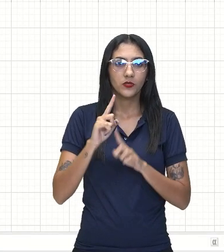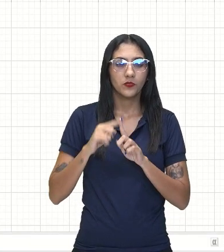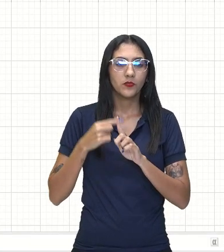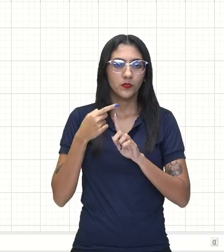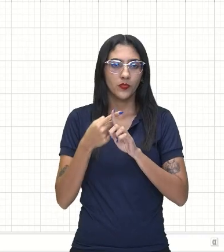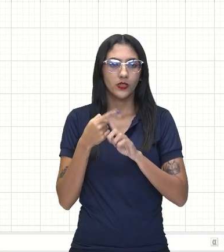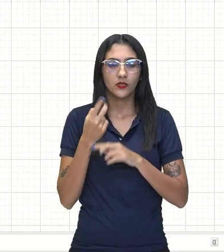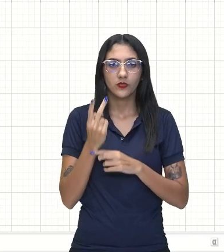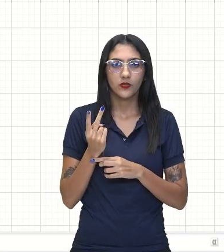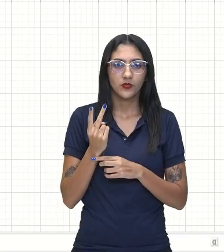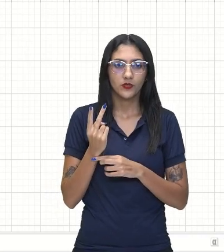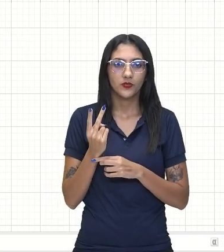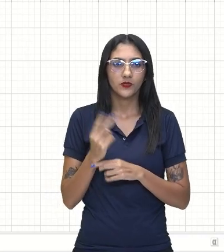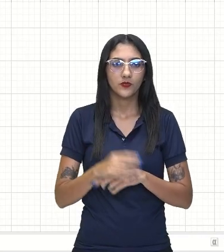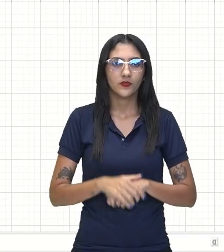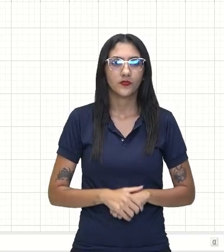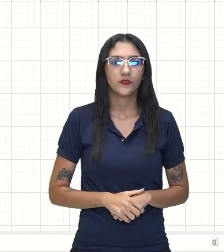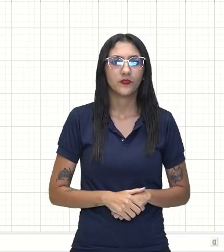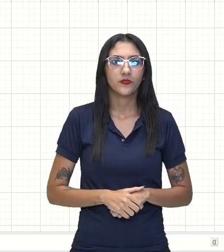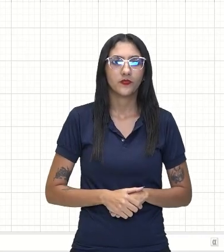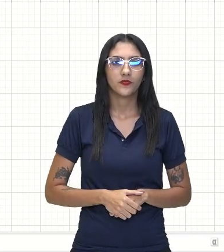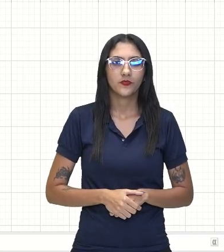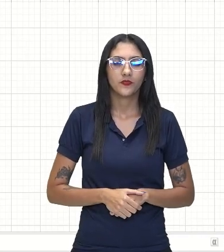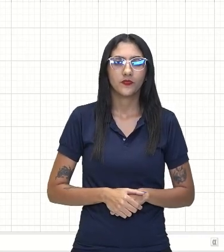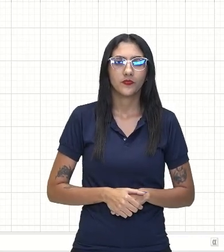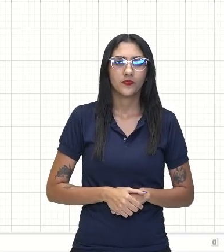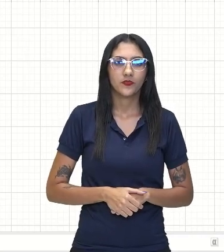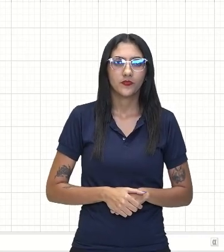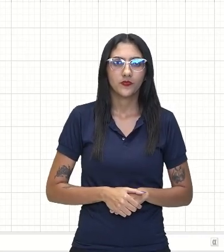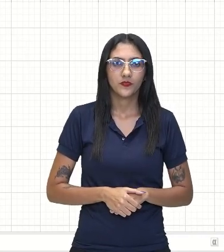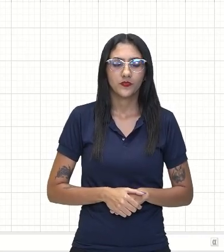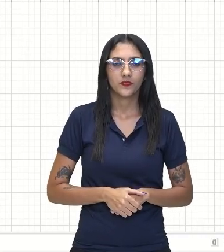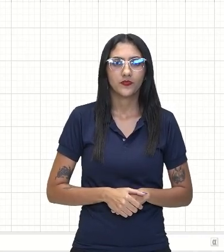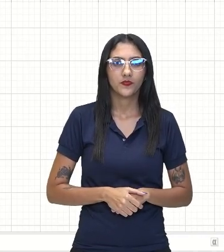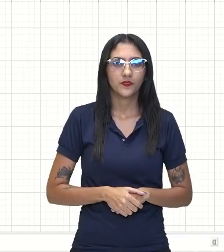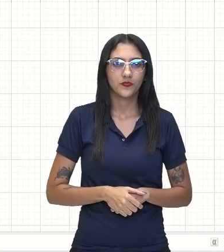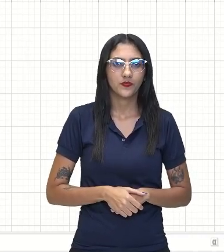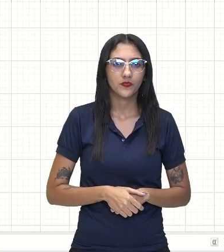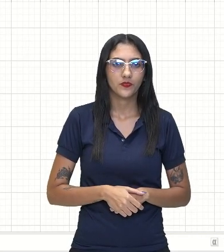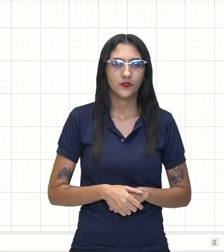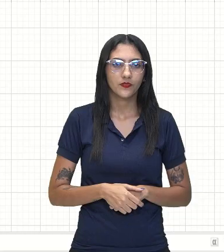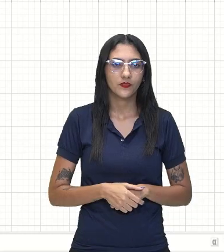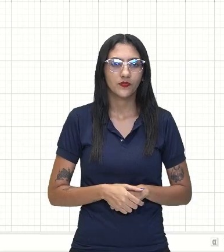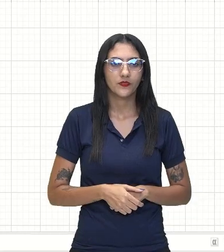mais 2. Não é isso?